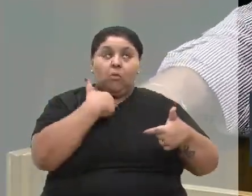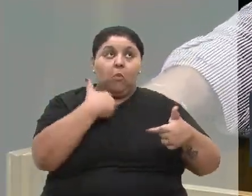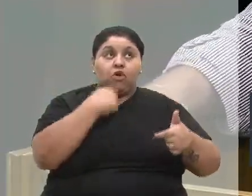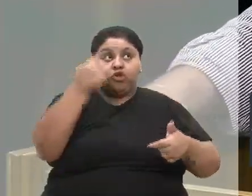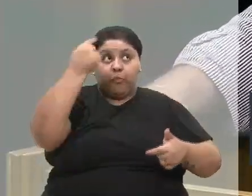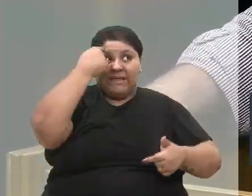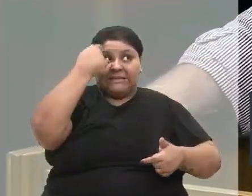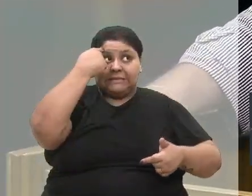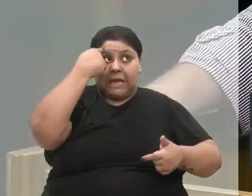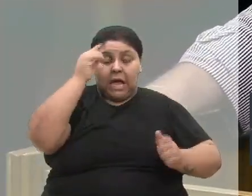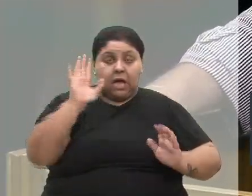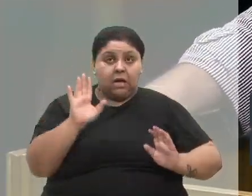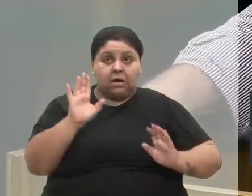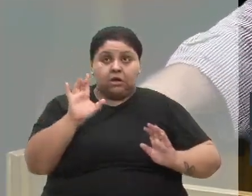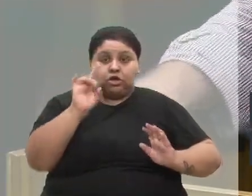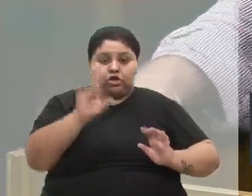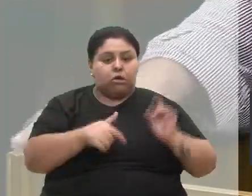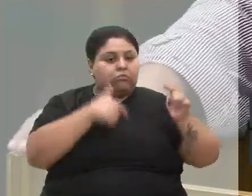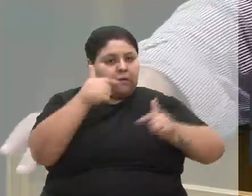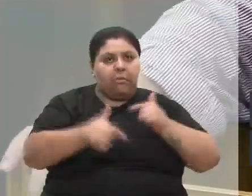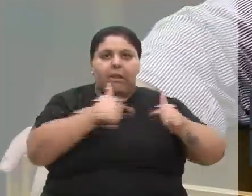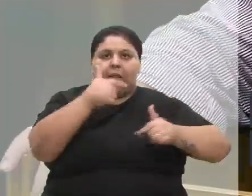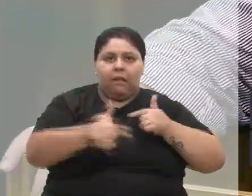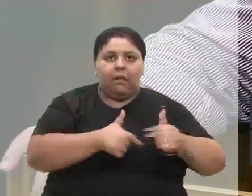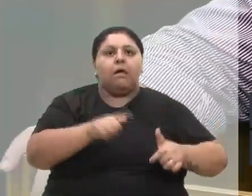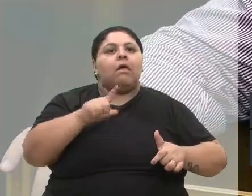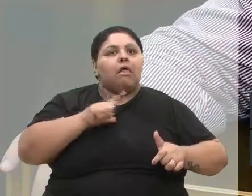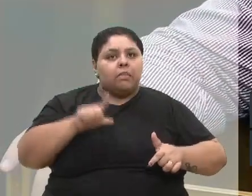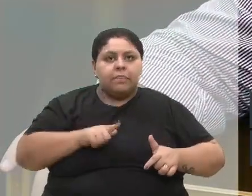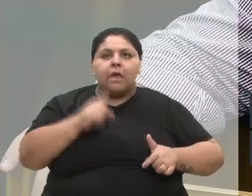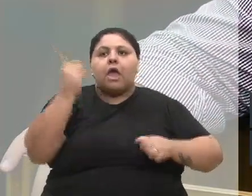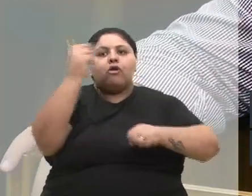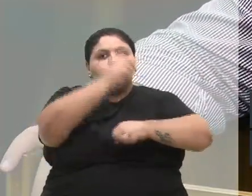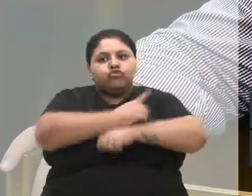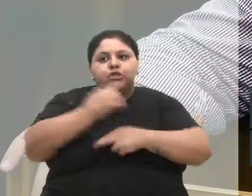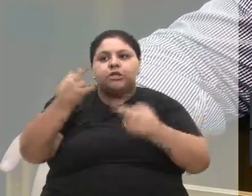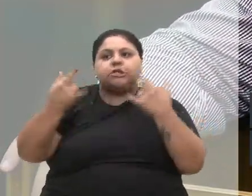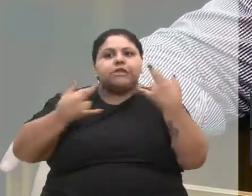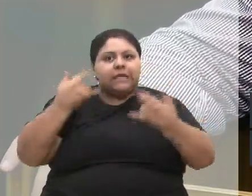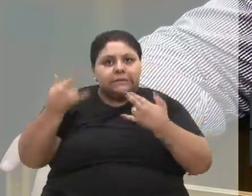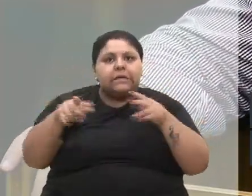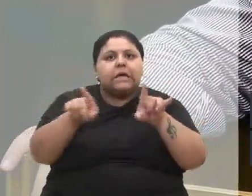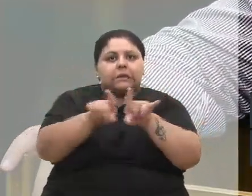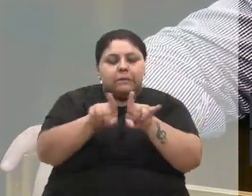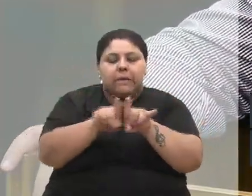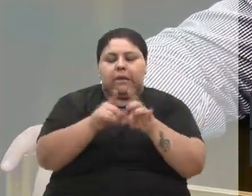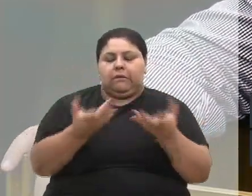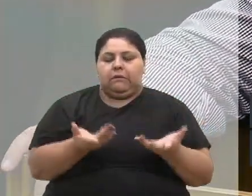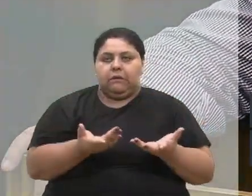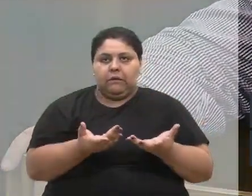pensar é só trabalhar. Tem um dia de lazer, umas horinhas de lazer. Então,